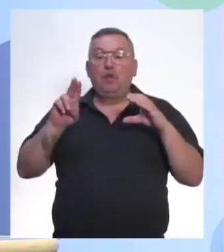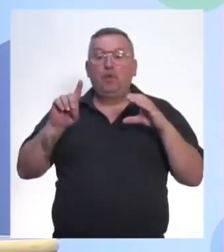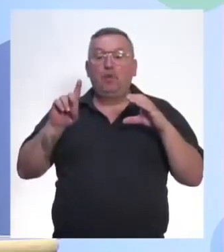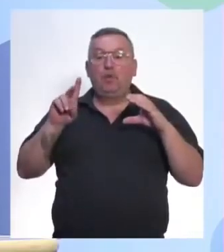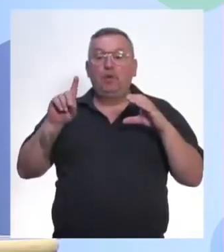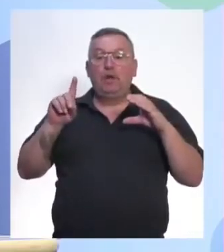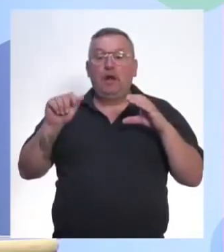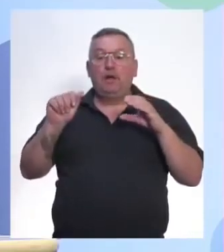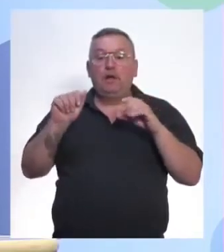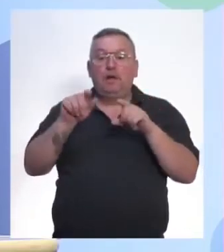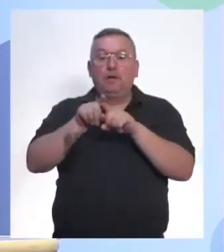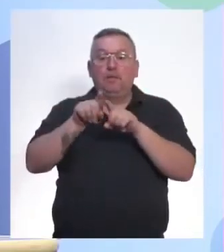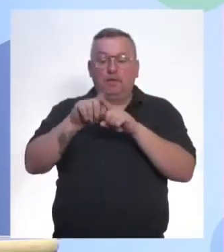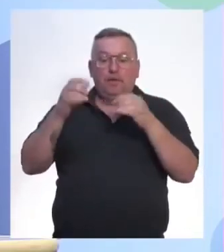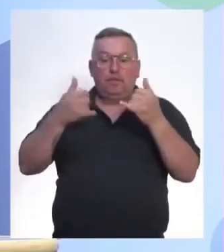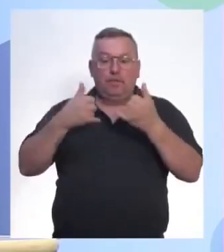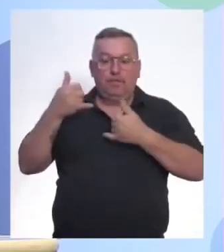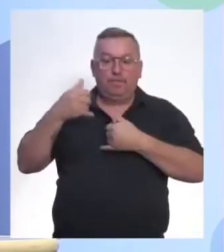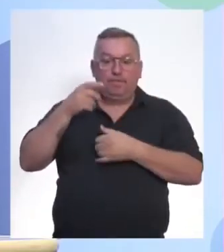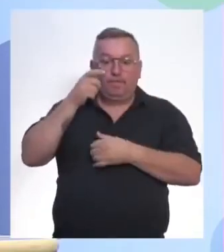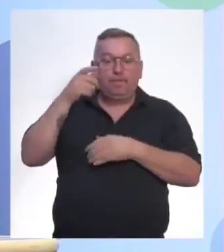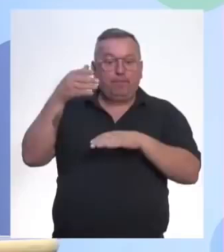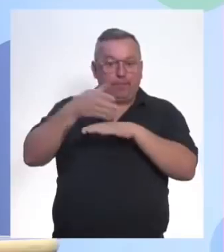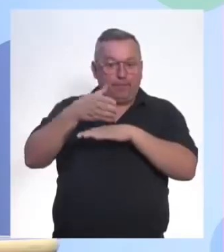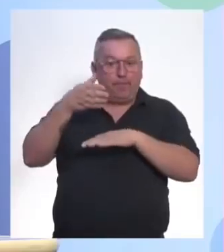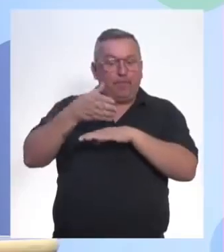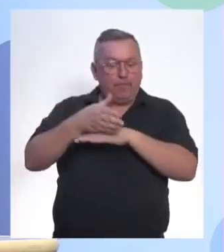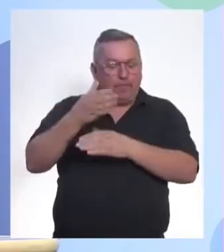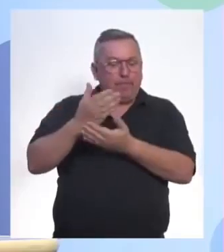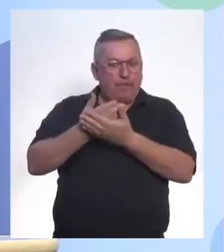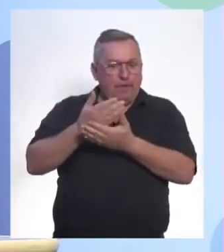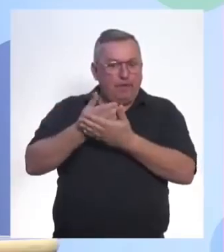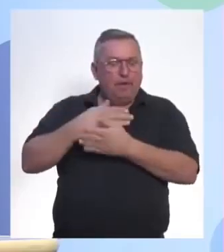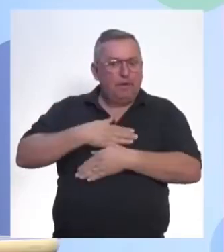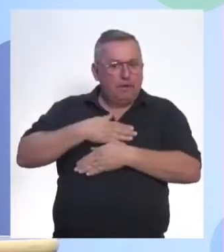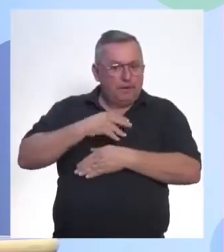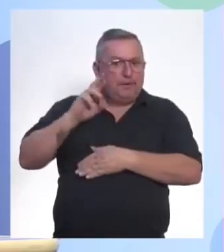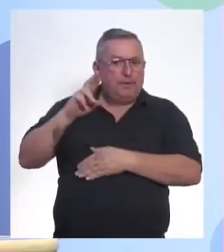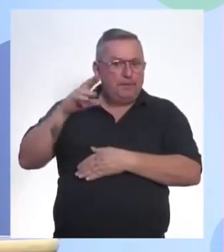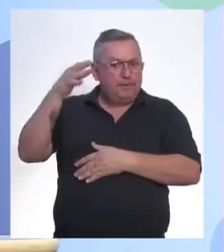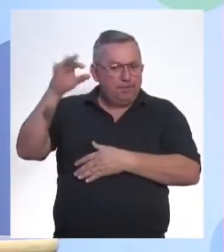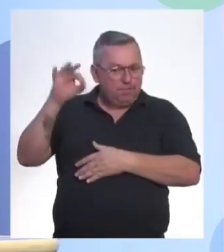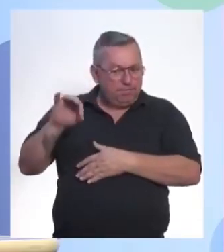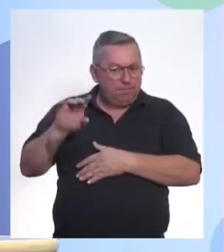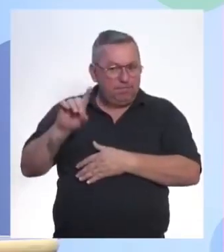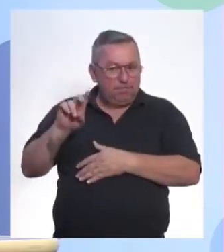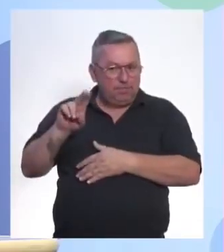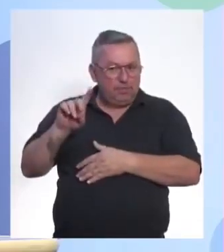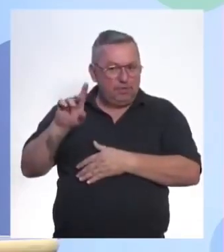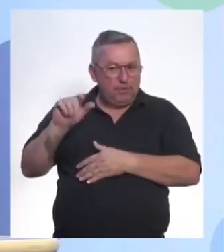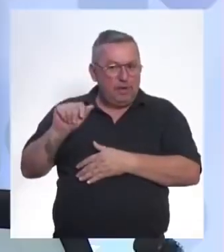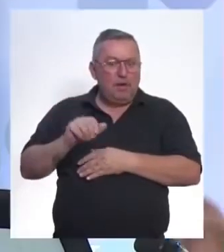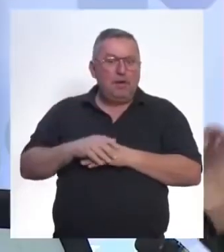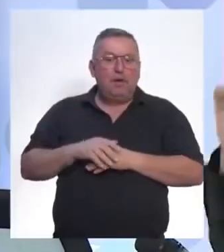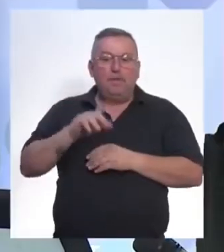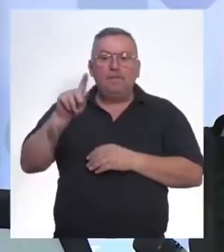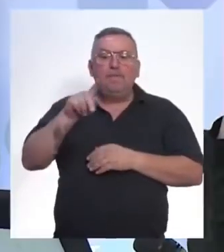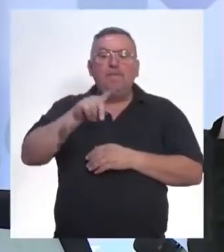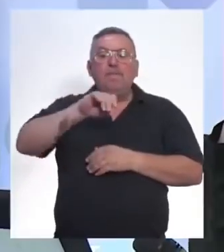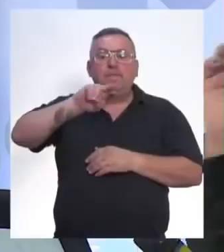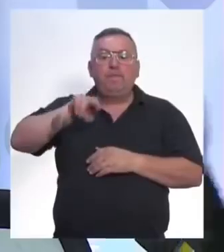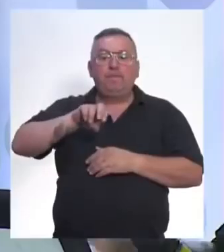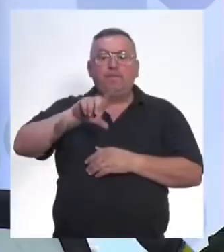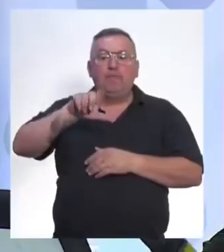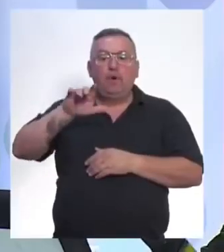assistindo a aula, que a Duda também já me avisou aqui que ela está participando da nossa aula. Espero que você também esteja acertando, Duda. Beleza. Professor Júlio,